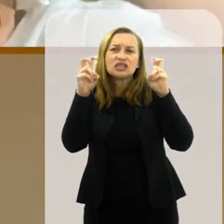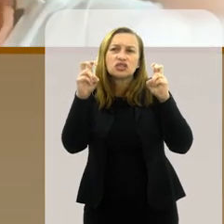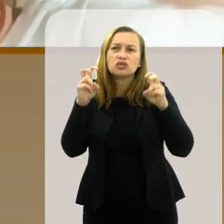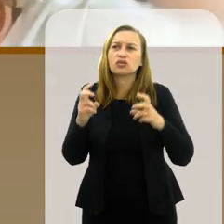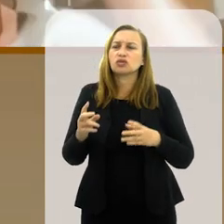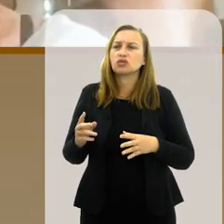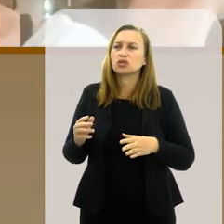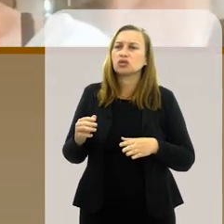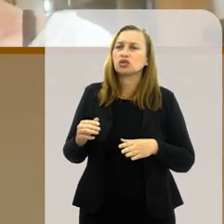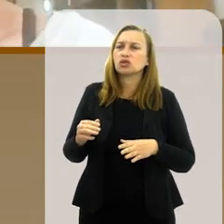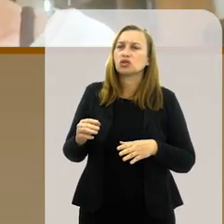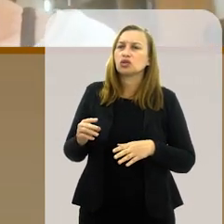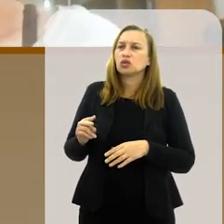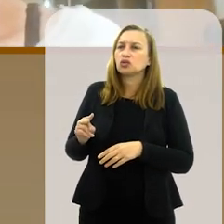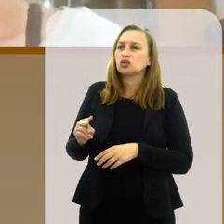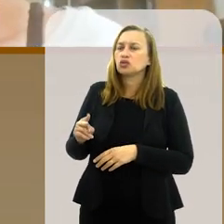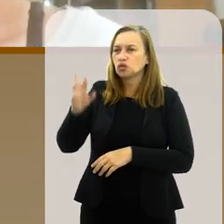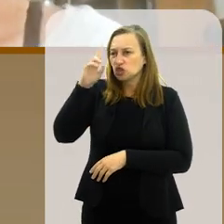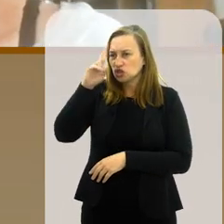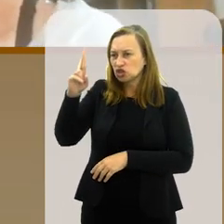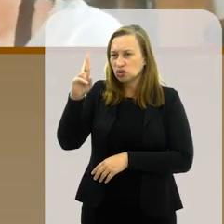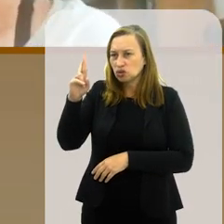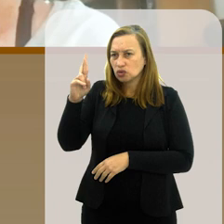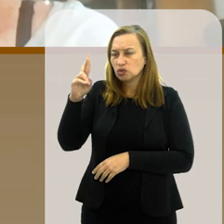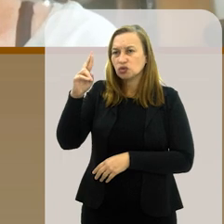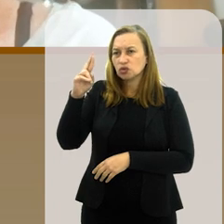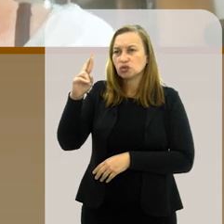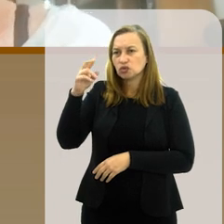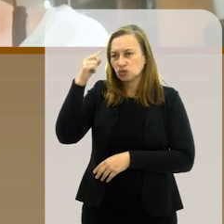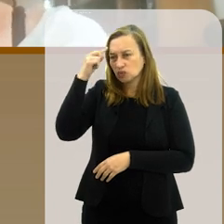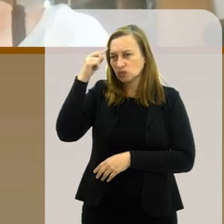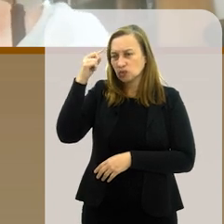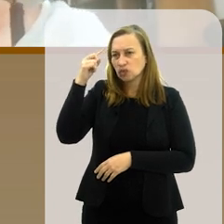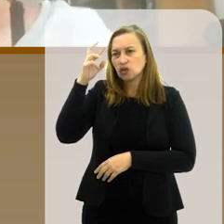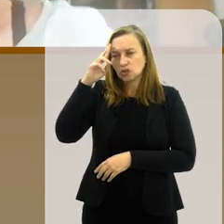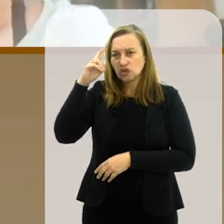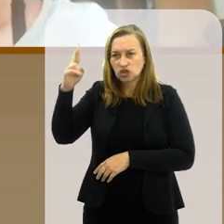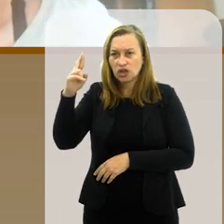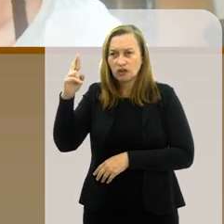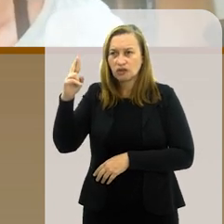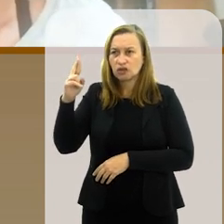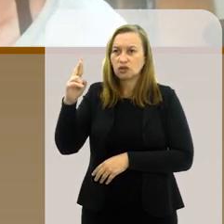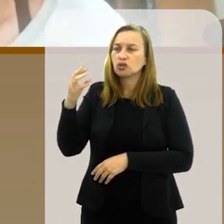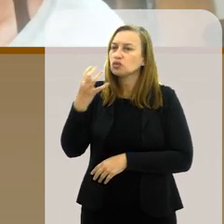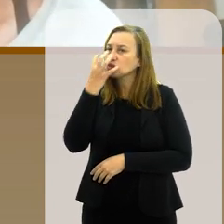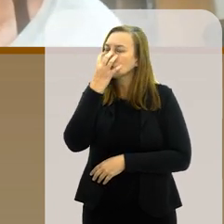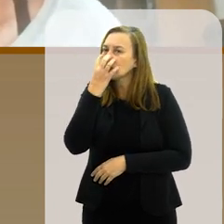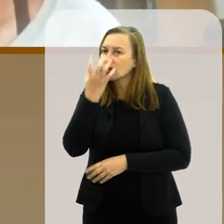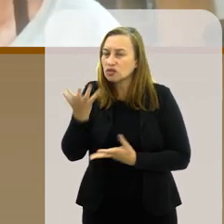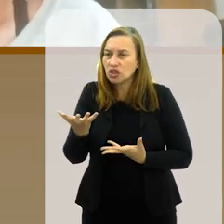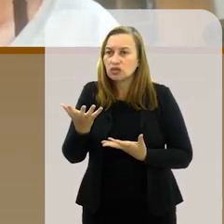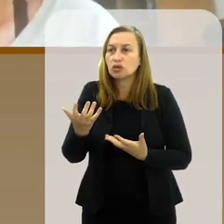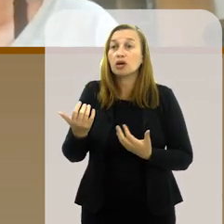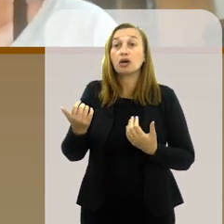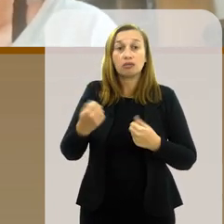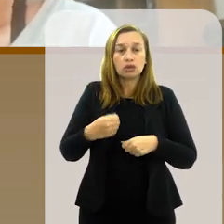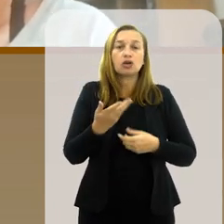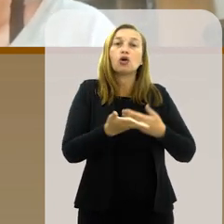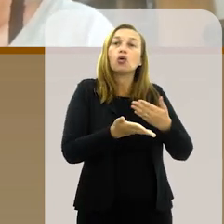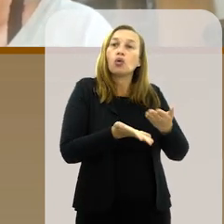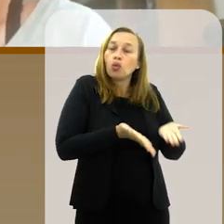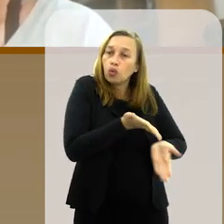essa questão dos cuidadores, dos tutores dos animais, né, que deveriam cuidar, porque